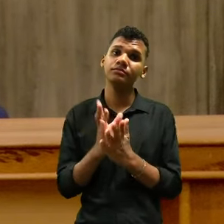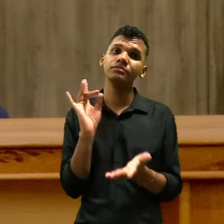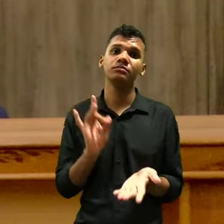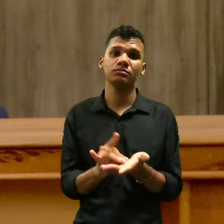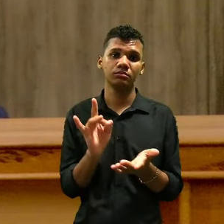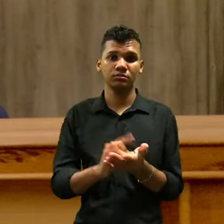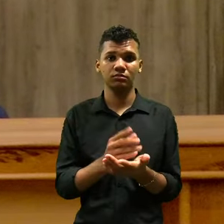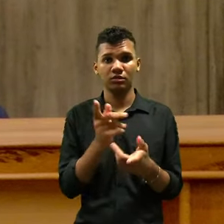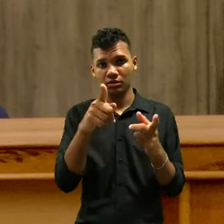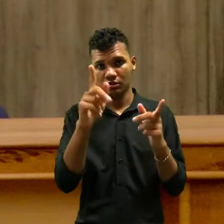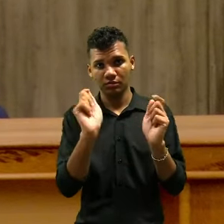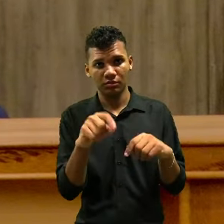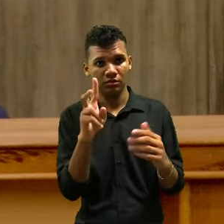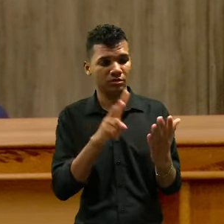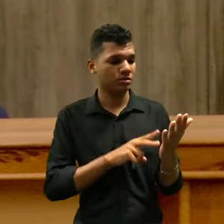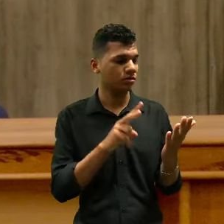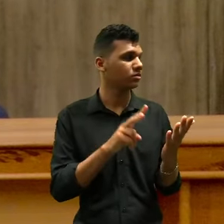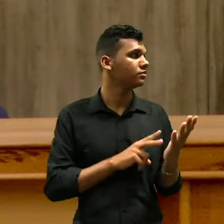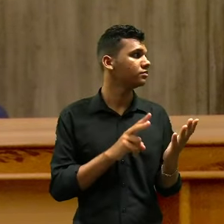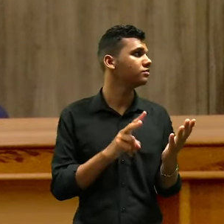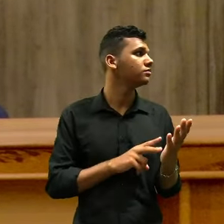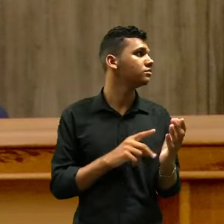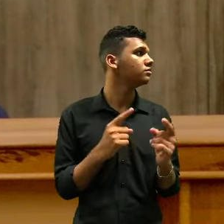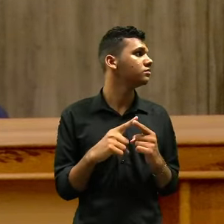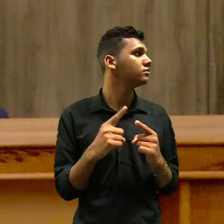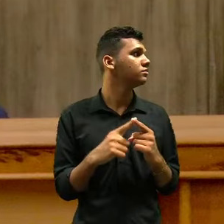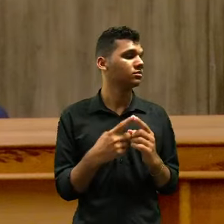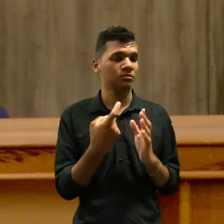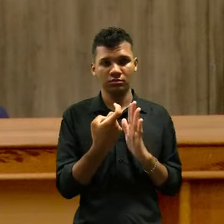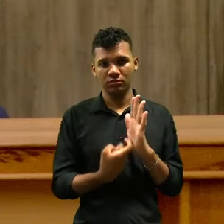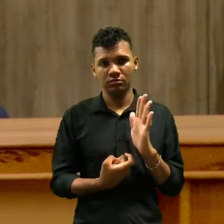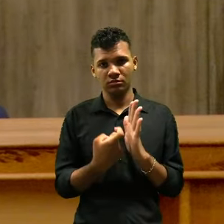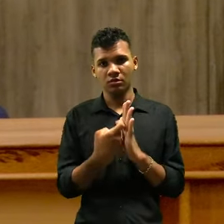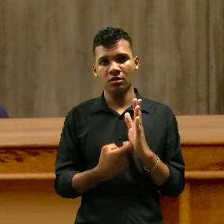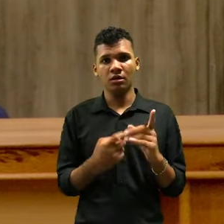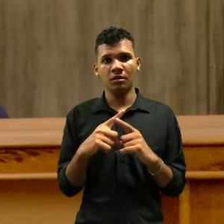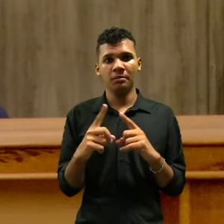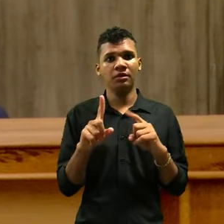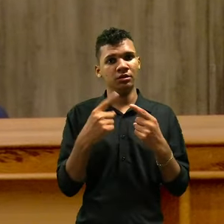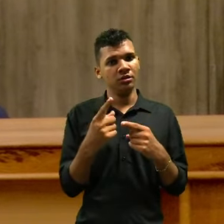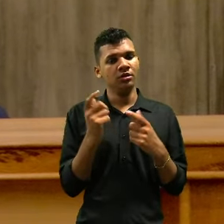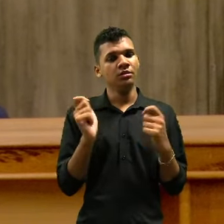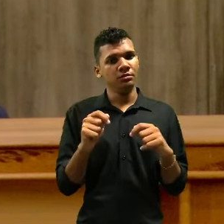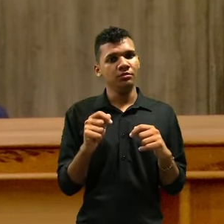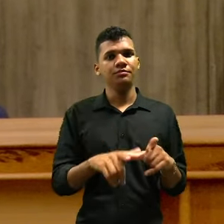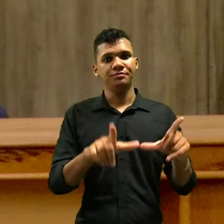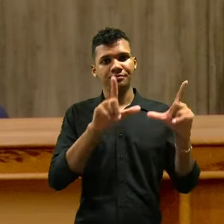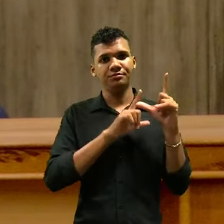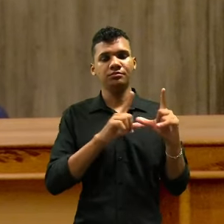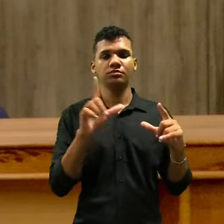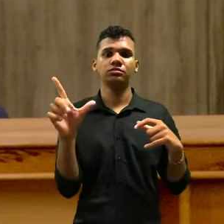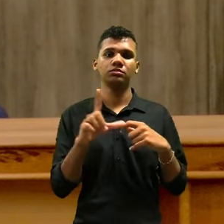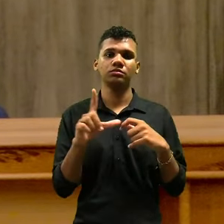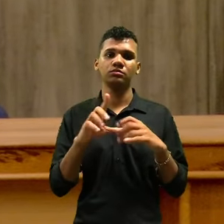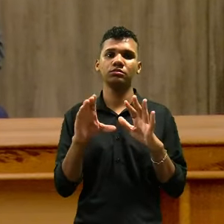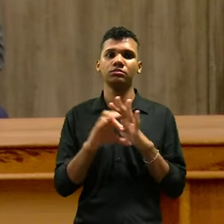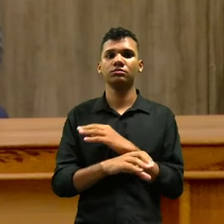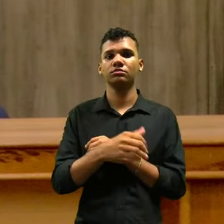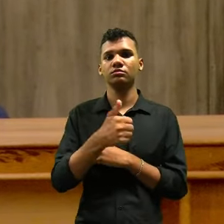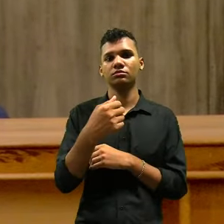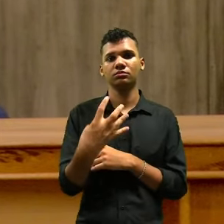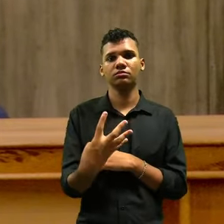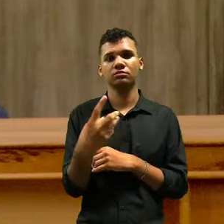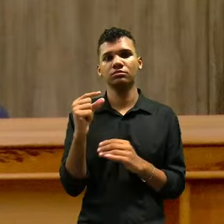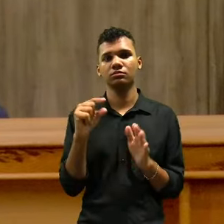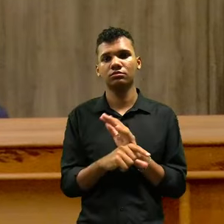colocar aí Jorge não vou ler porque é é é é grande o texto mas aí depois você pode colocar Lucas 14:25